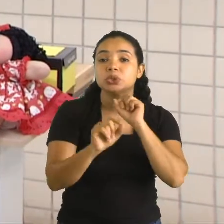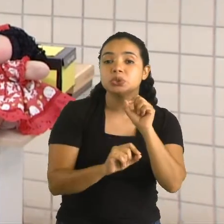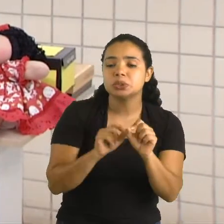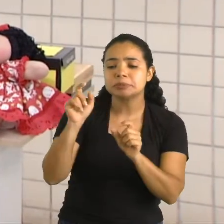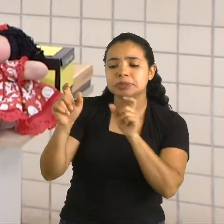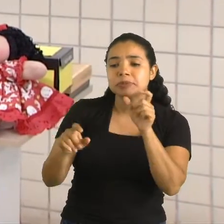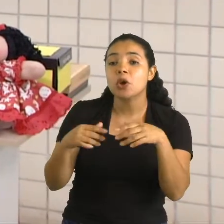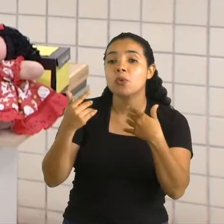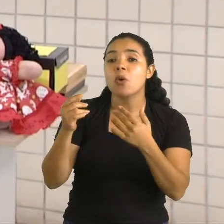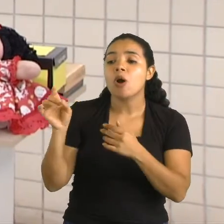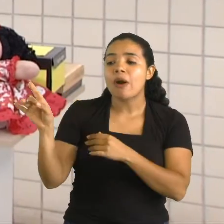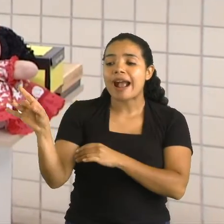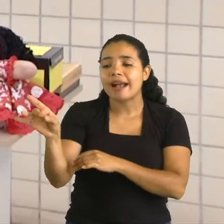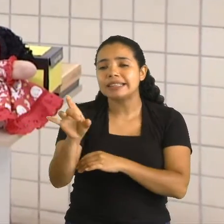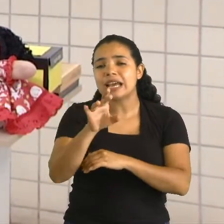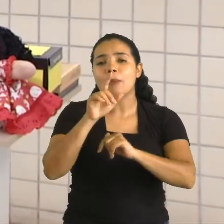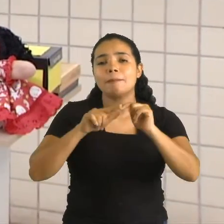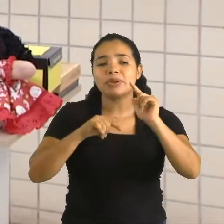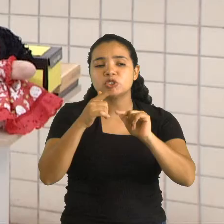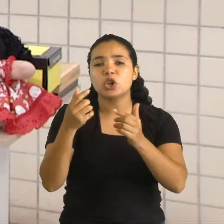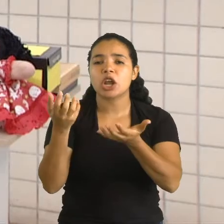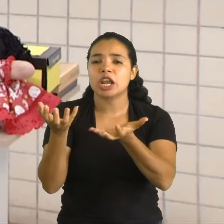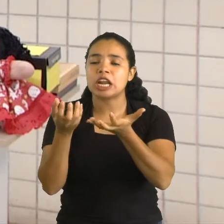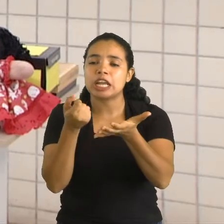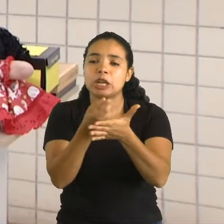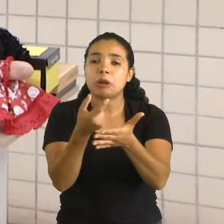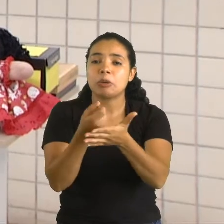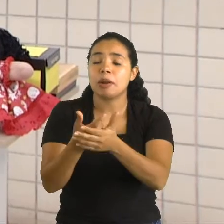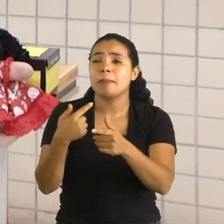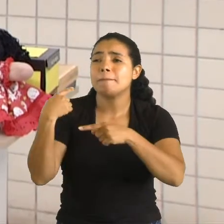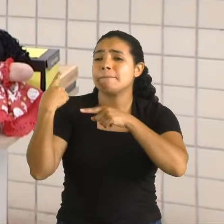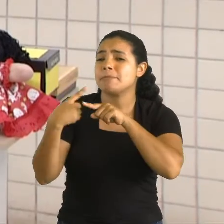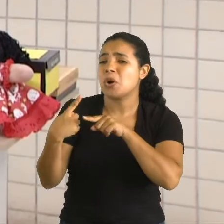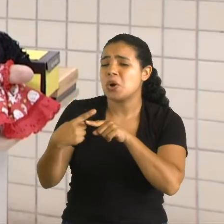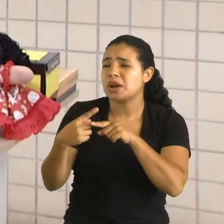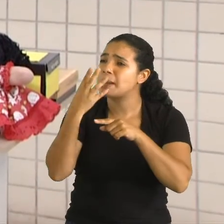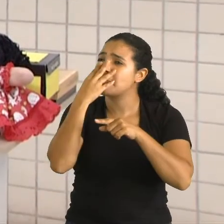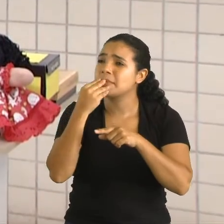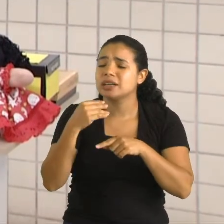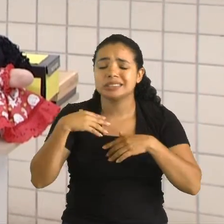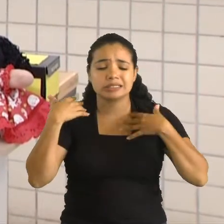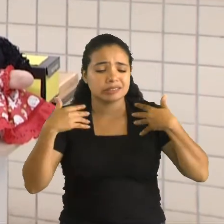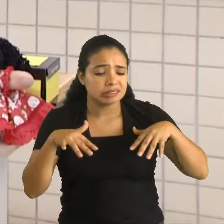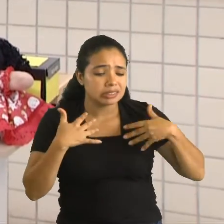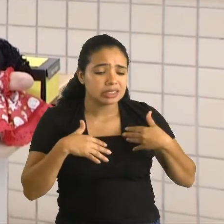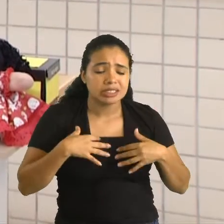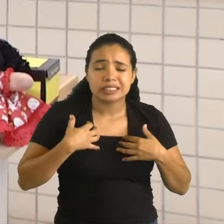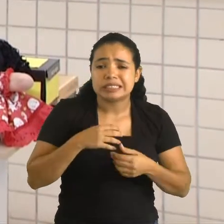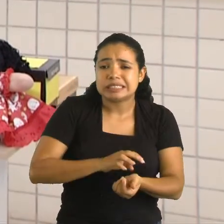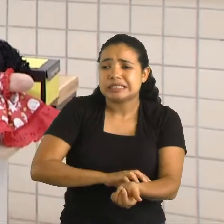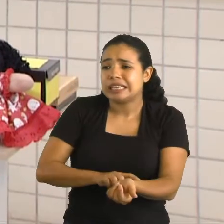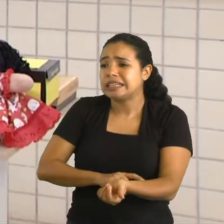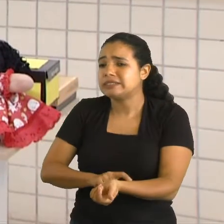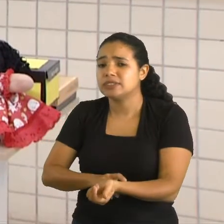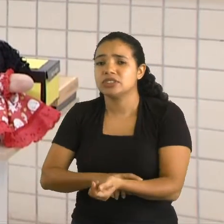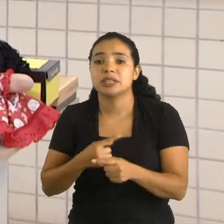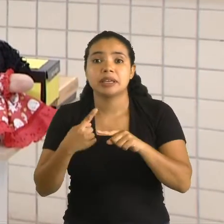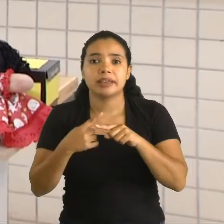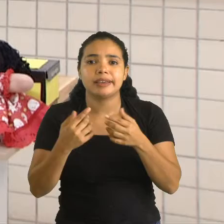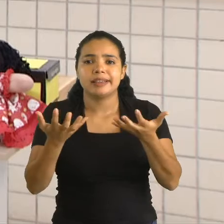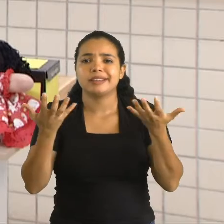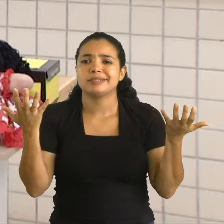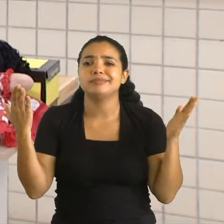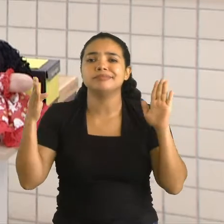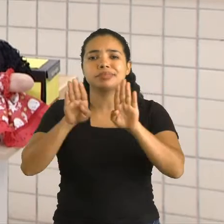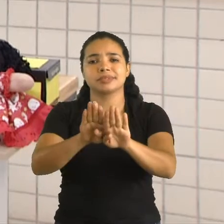era a encomenda que cada um queria, por que a Dona Raposa estava toda apreensiva. e até pensando em fechar a sua loja.